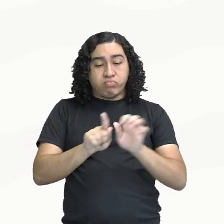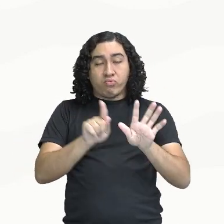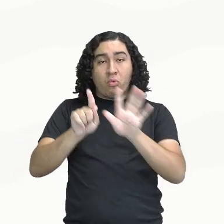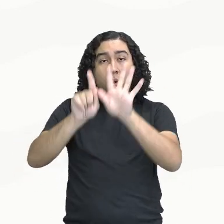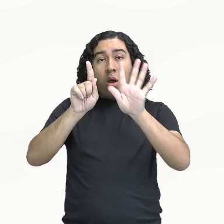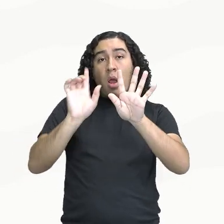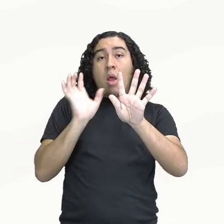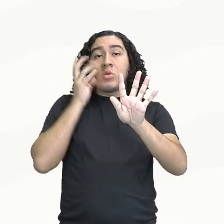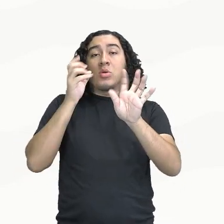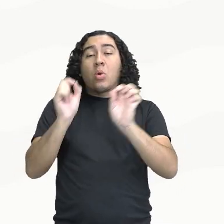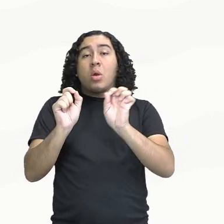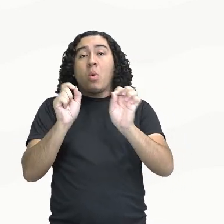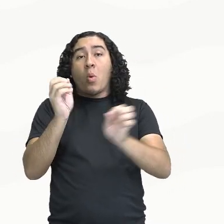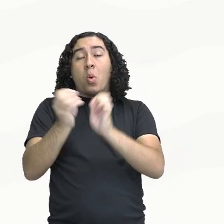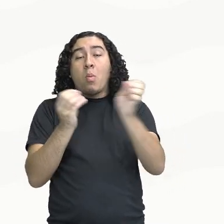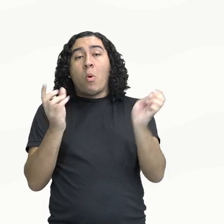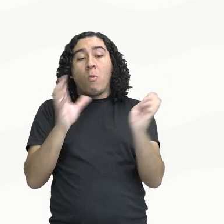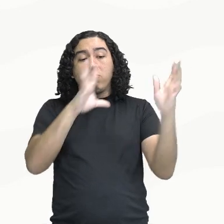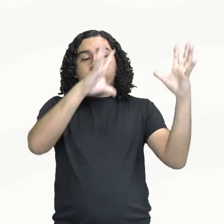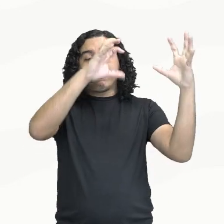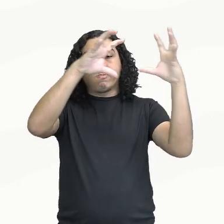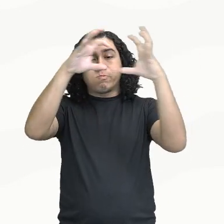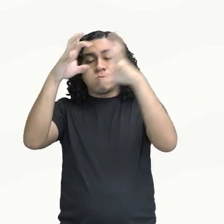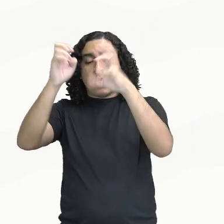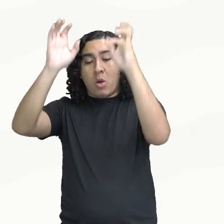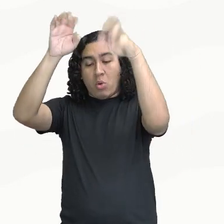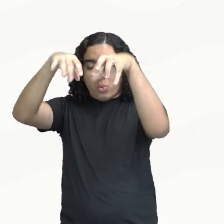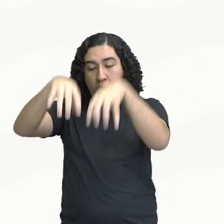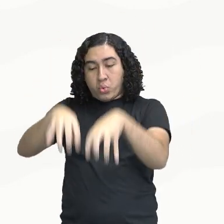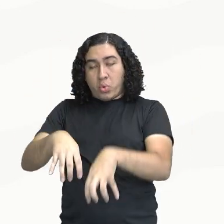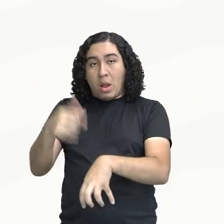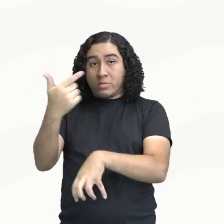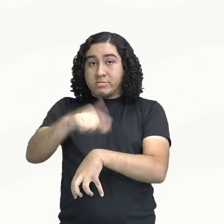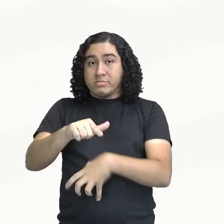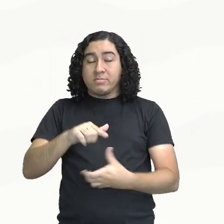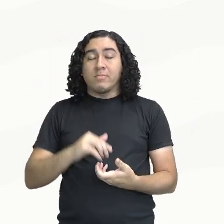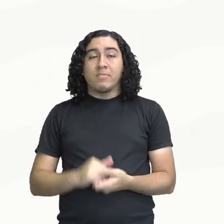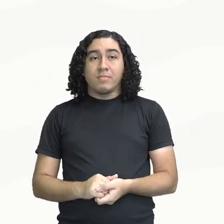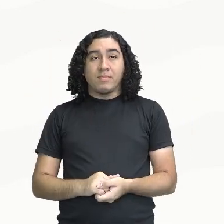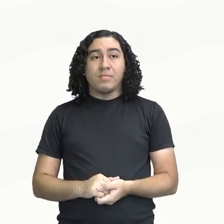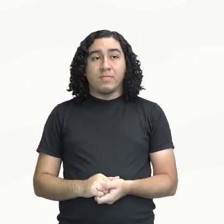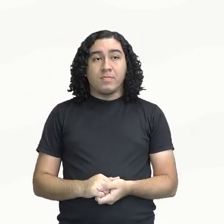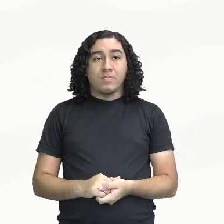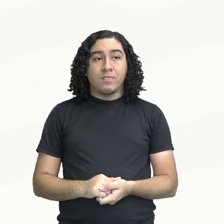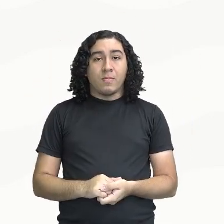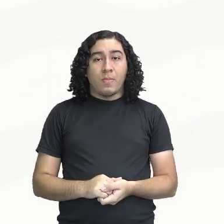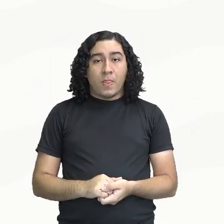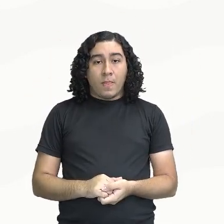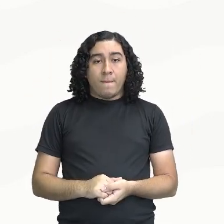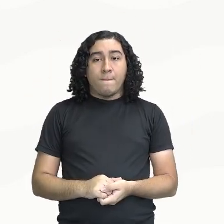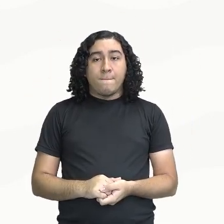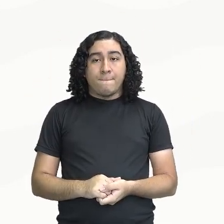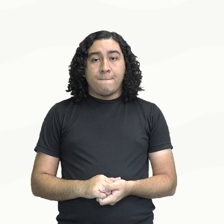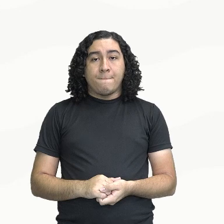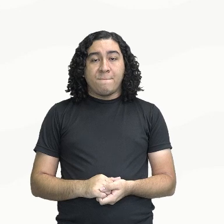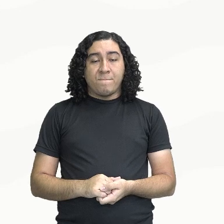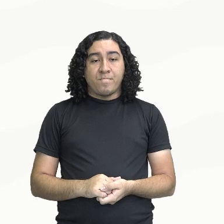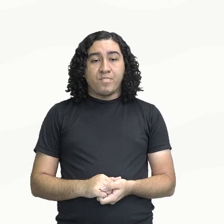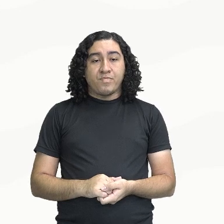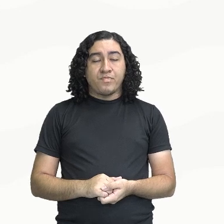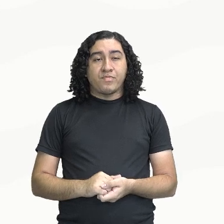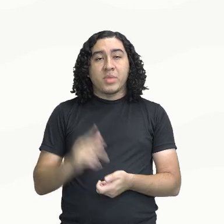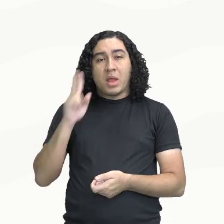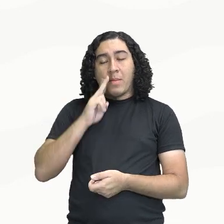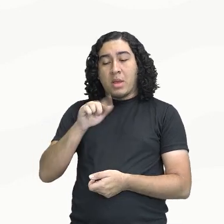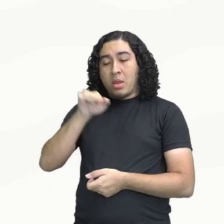atmosfera, ela eventualmente condensa e cai como chuva, né? Então, o ciclo curto, como eu falei